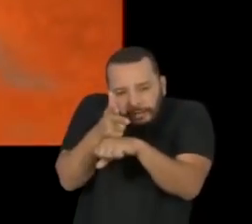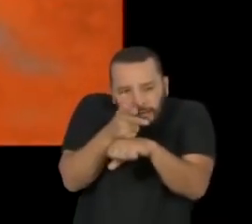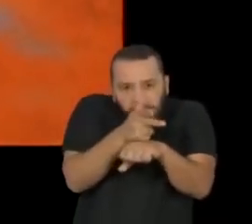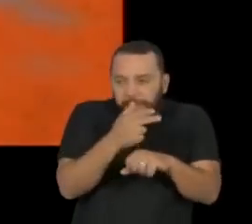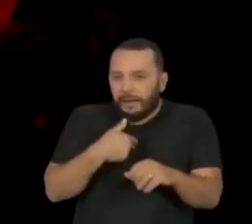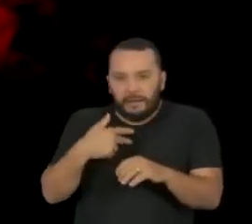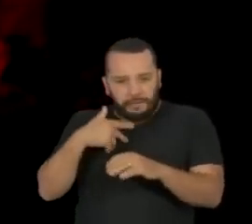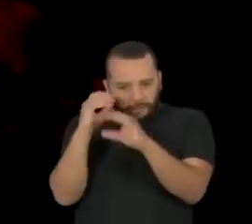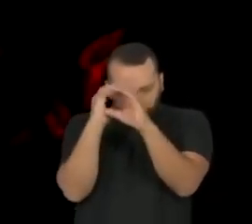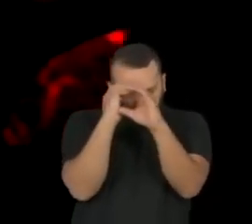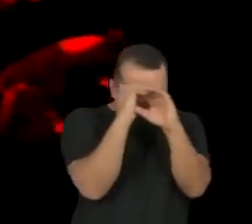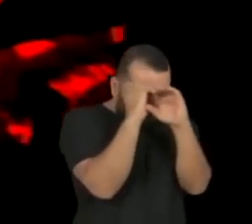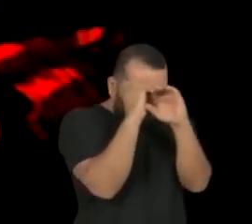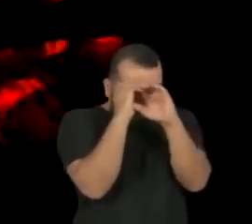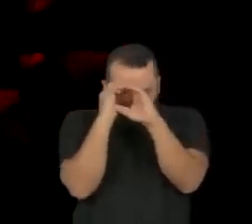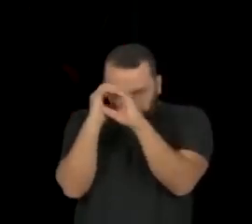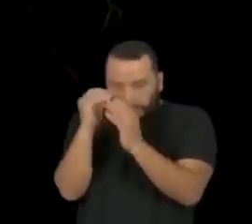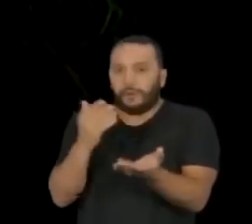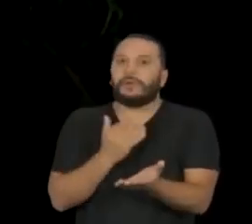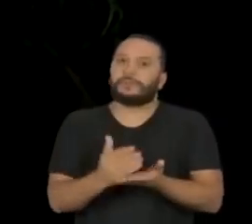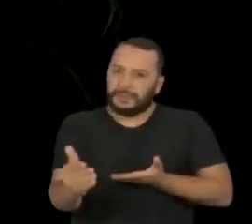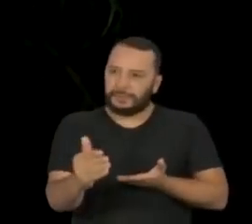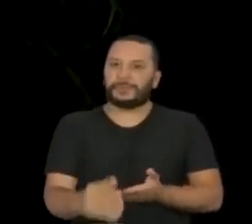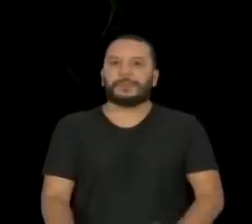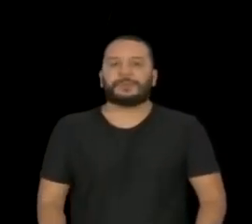enfraquecido pelo tempo.